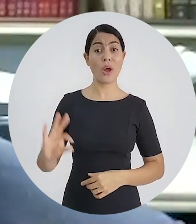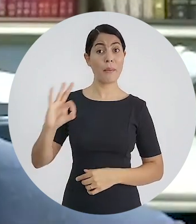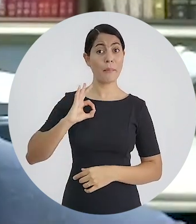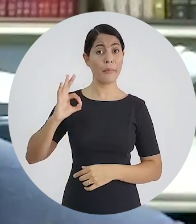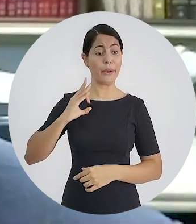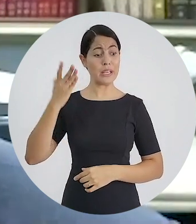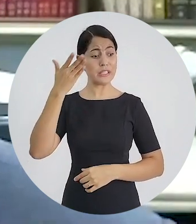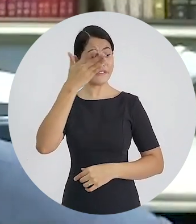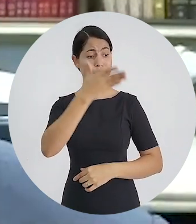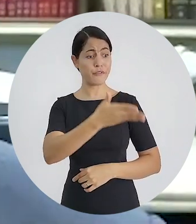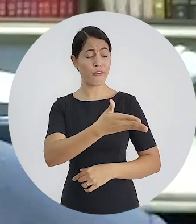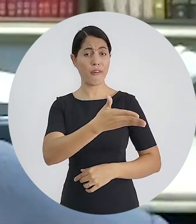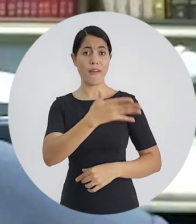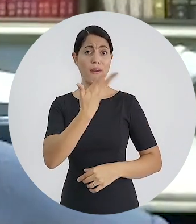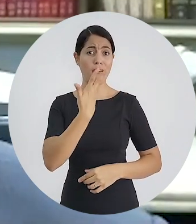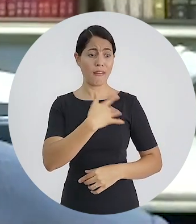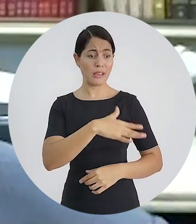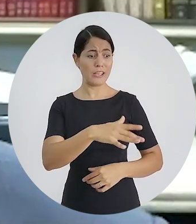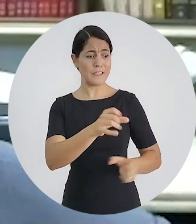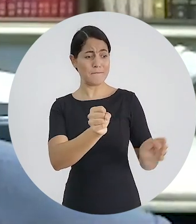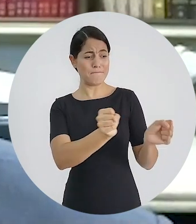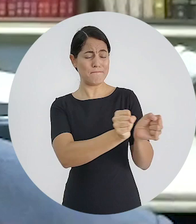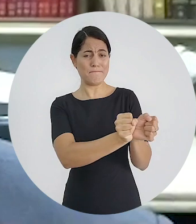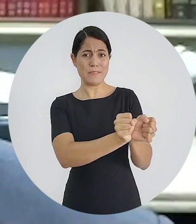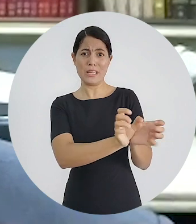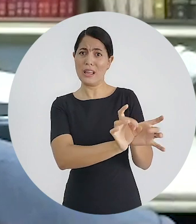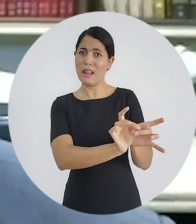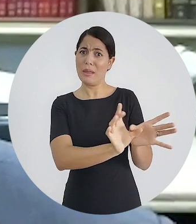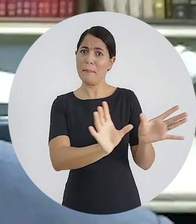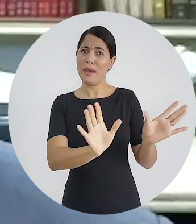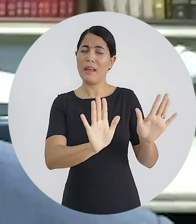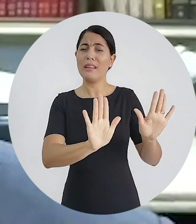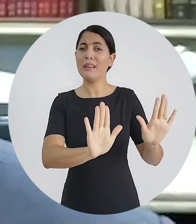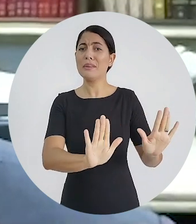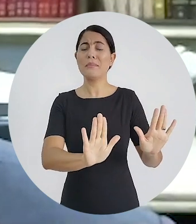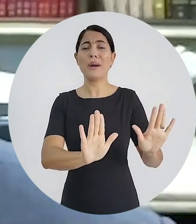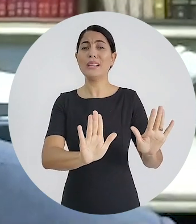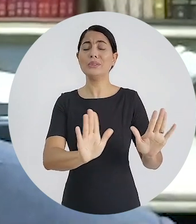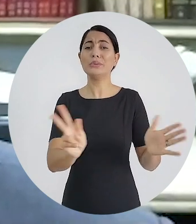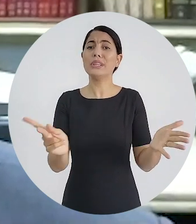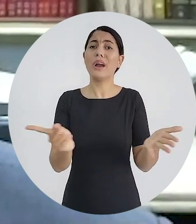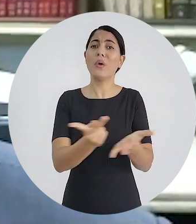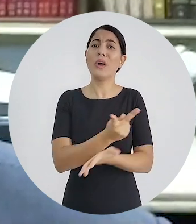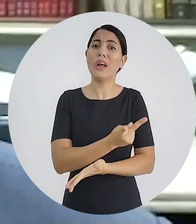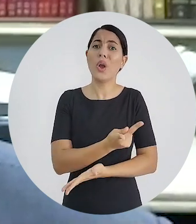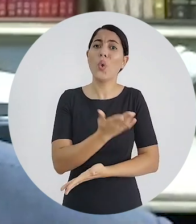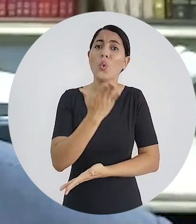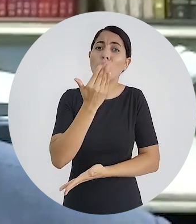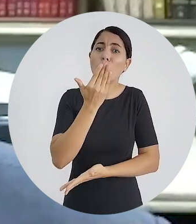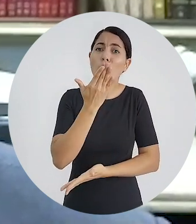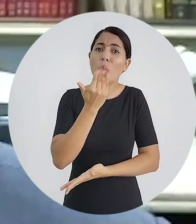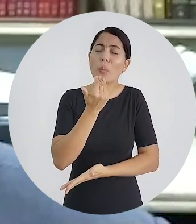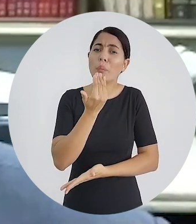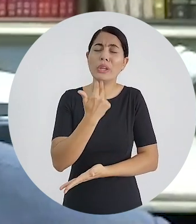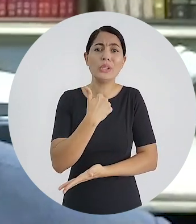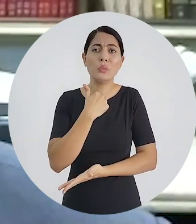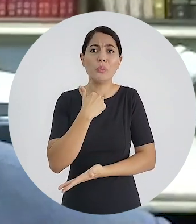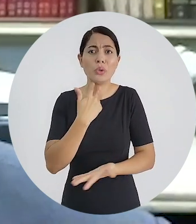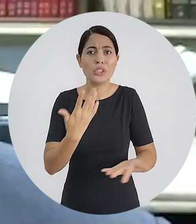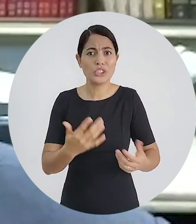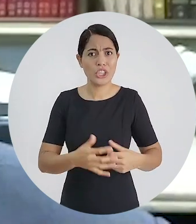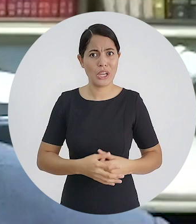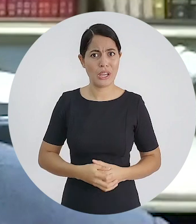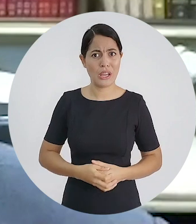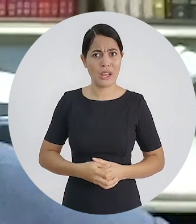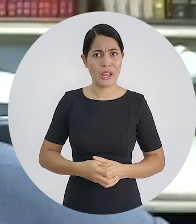levou a polícia a ir libertar aquela criança, numa situação que nem na Idade Média se via aquilo, privar alguém de alimentos, privar alguém